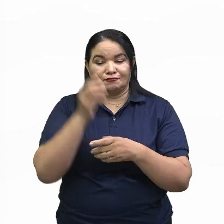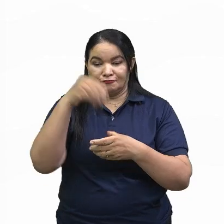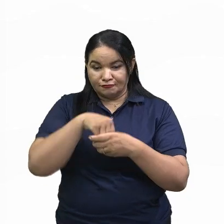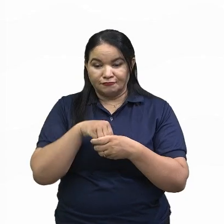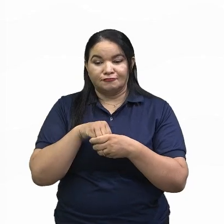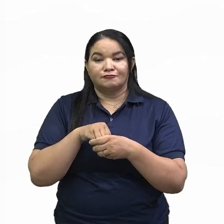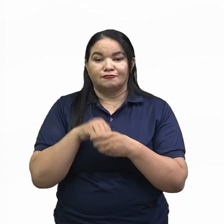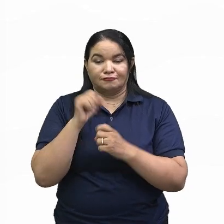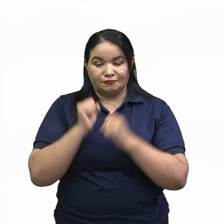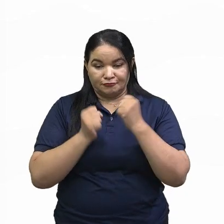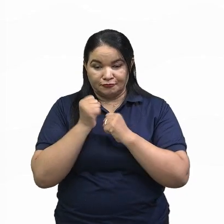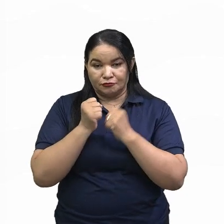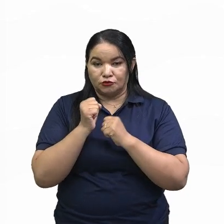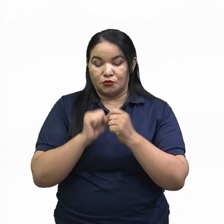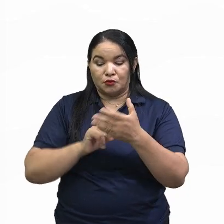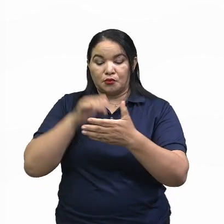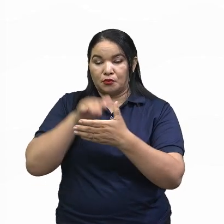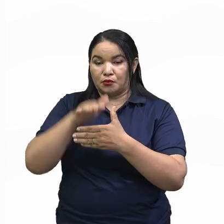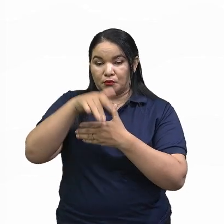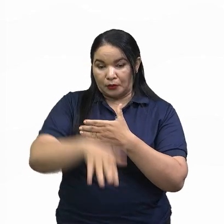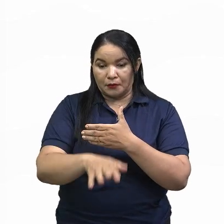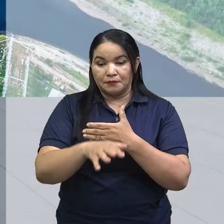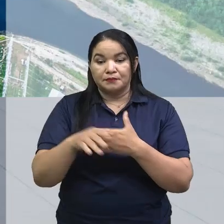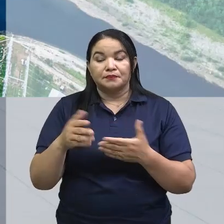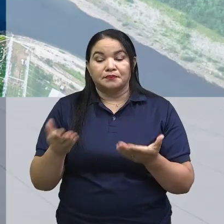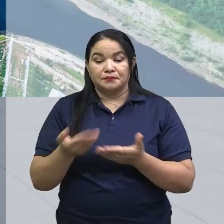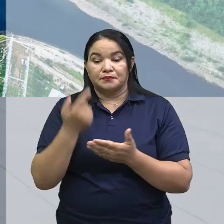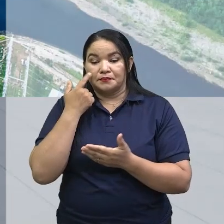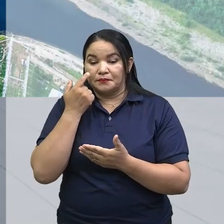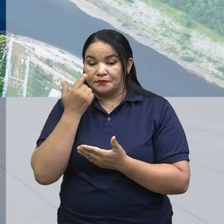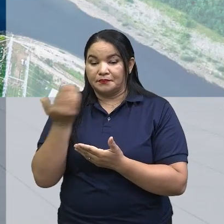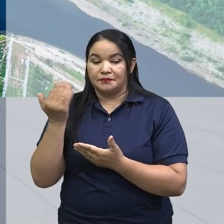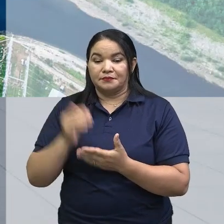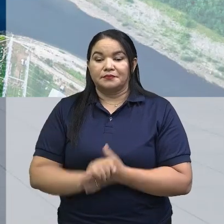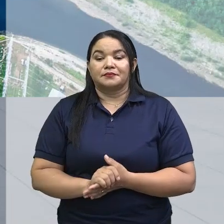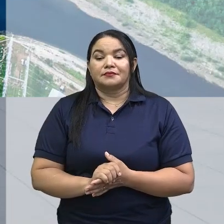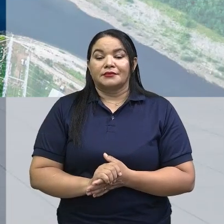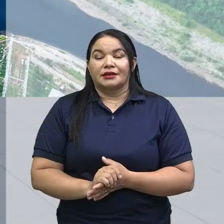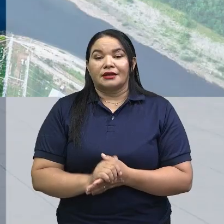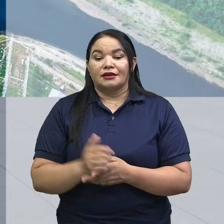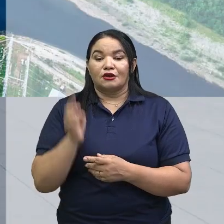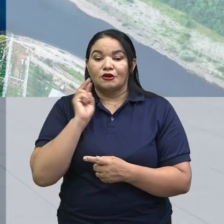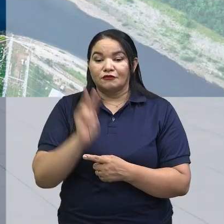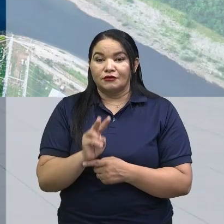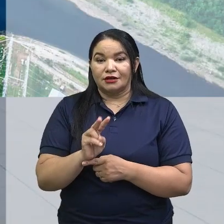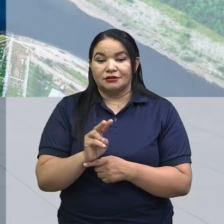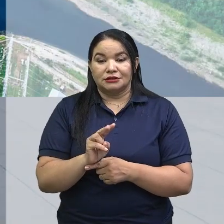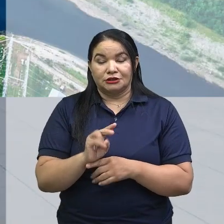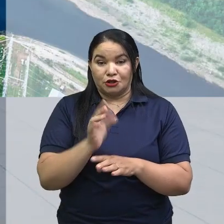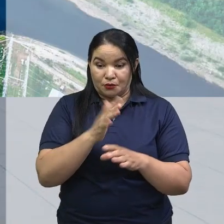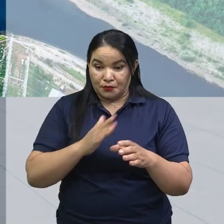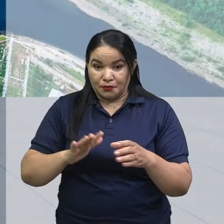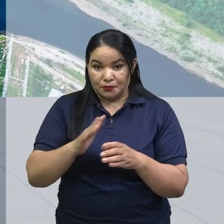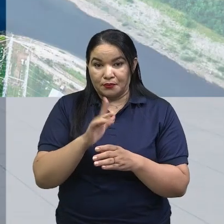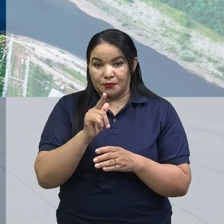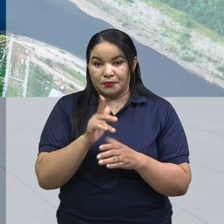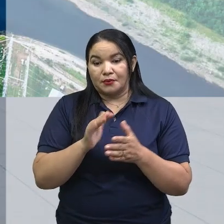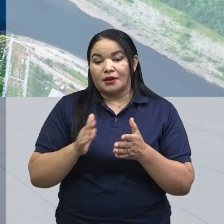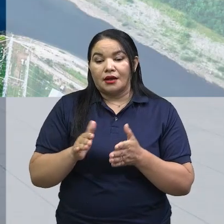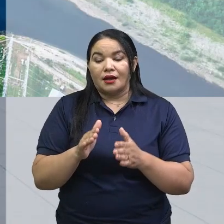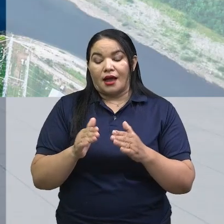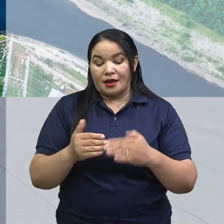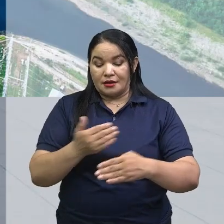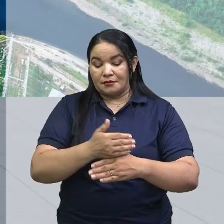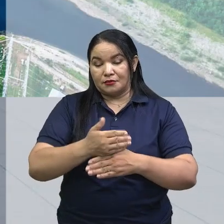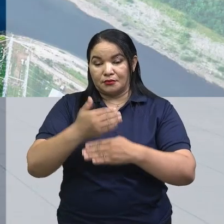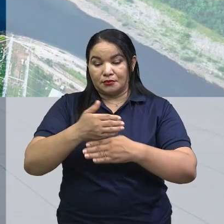hidrelétricas. Aqui nós temos um cenário onde você pode ver o lago formado pela hidrelétrica, né, a